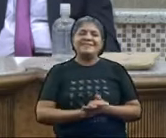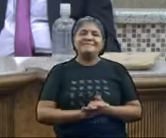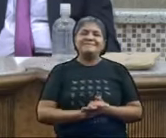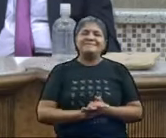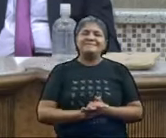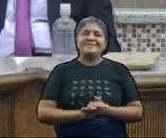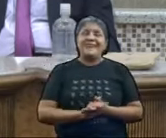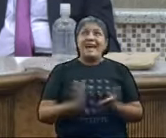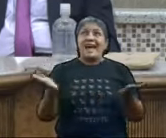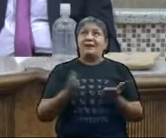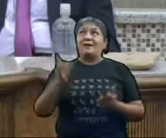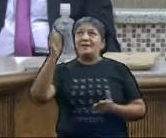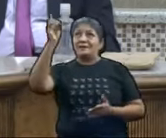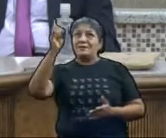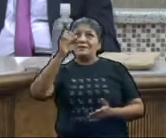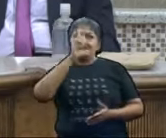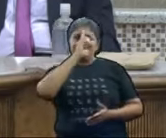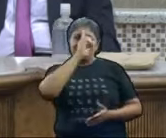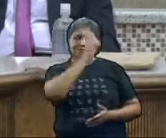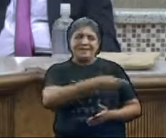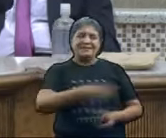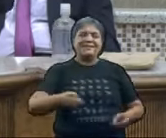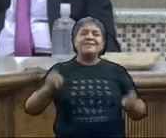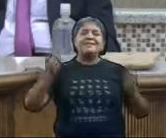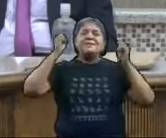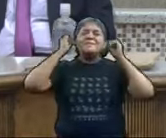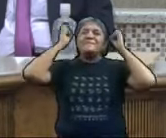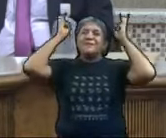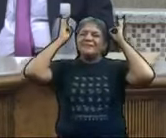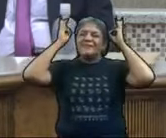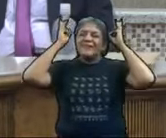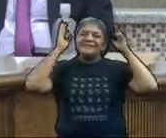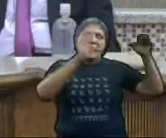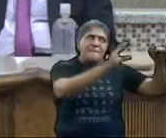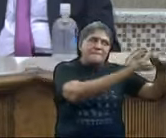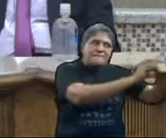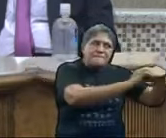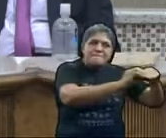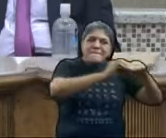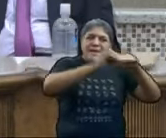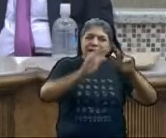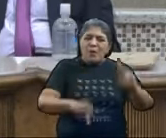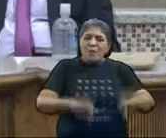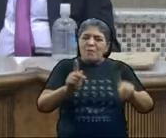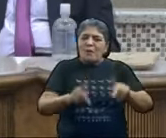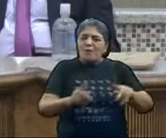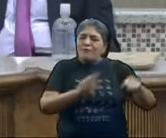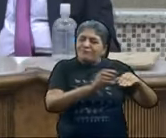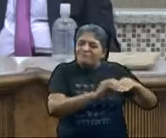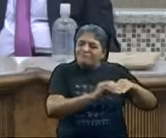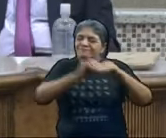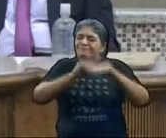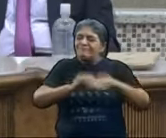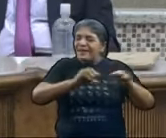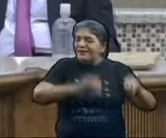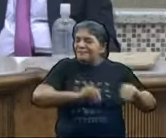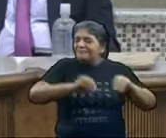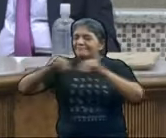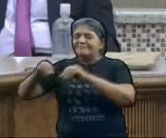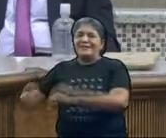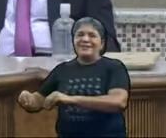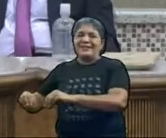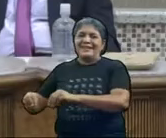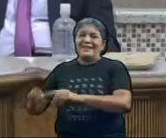para tirar o meu povo lá do Egito e arrancar a dor do coração do meu povo. E Deus limpará dos